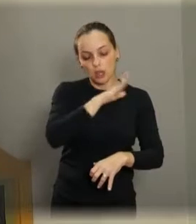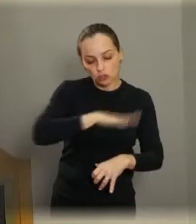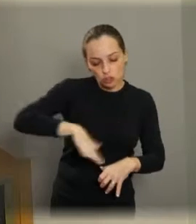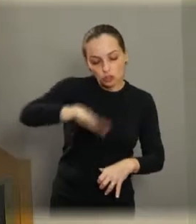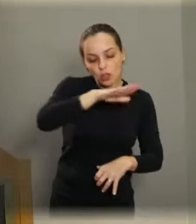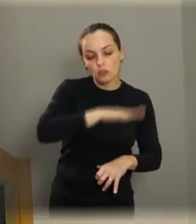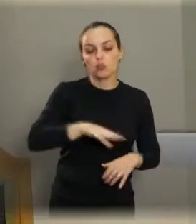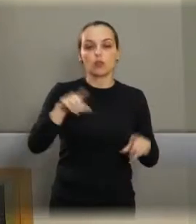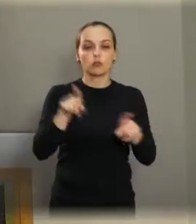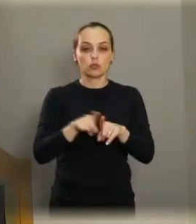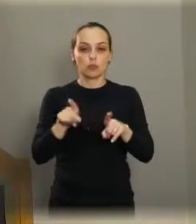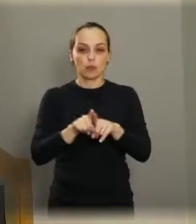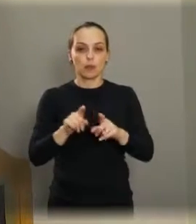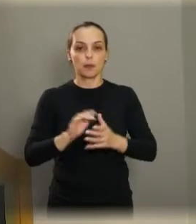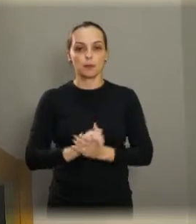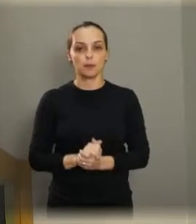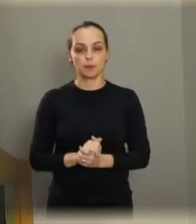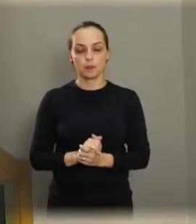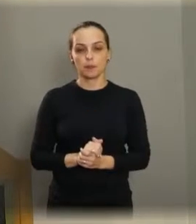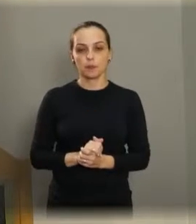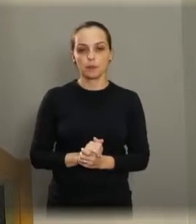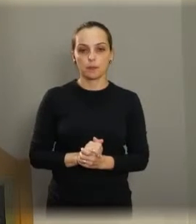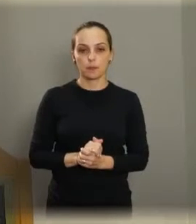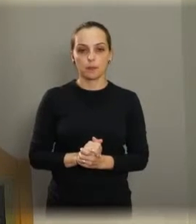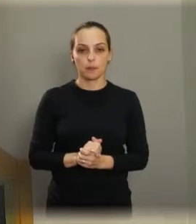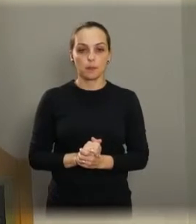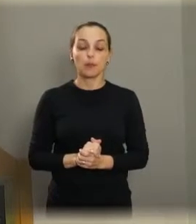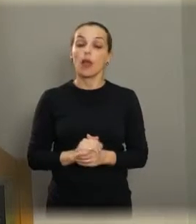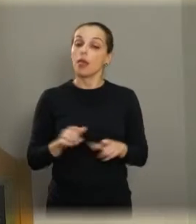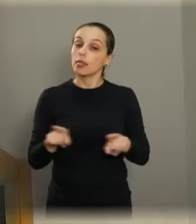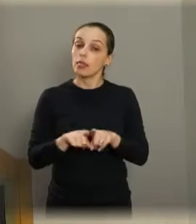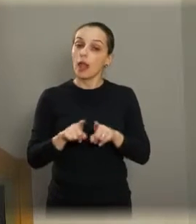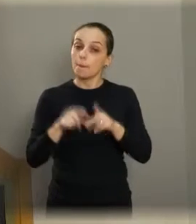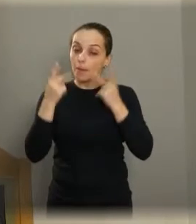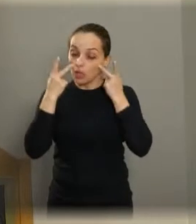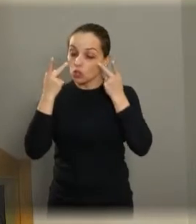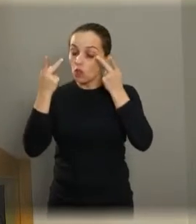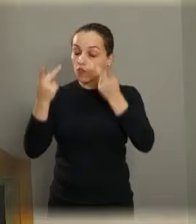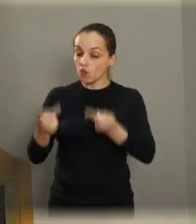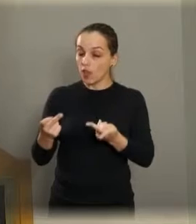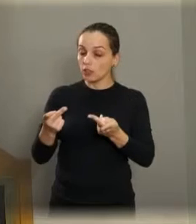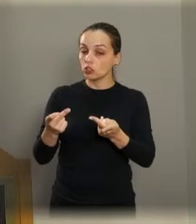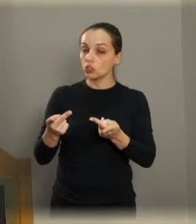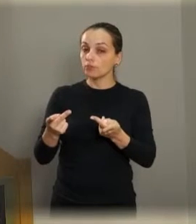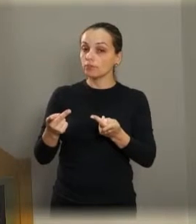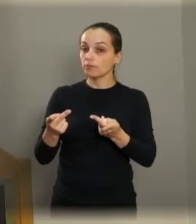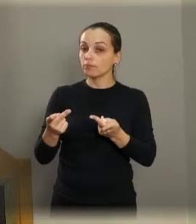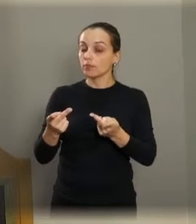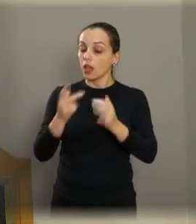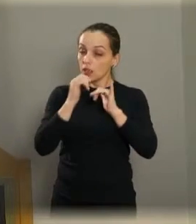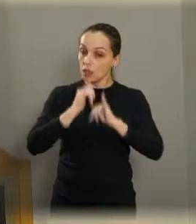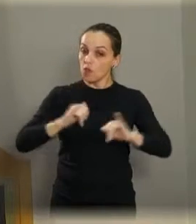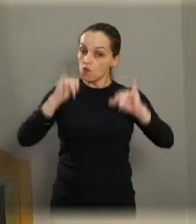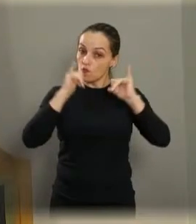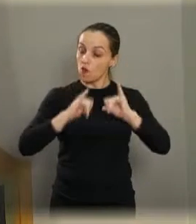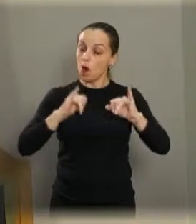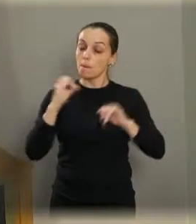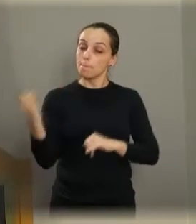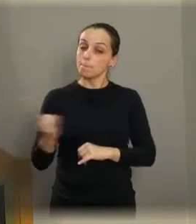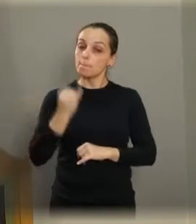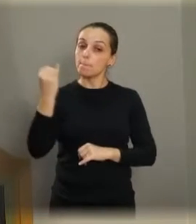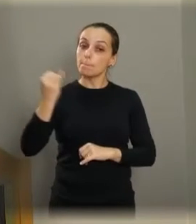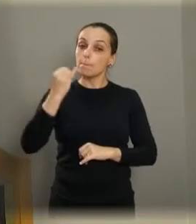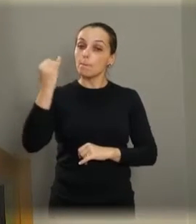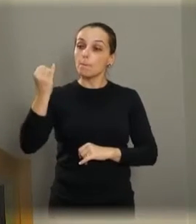região a e fazer alguns convites e informes que eu penso que é importante aí para